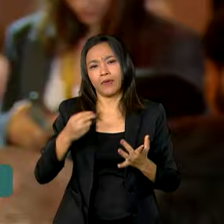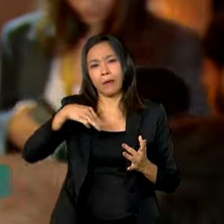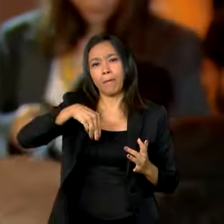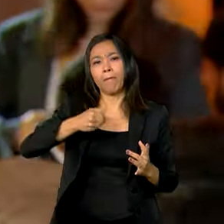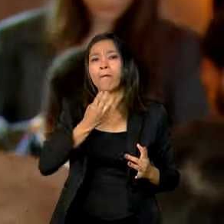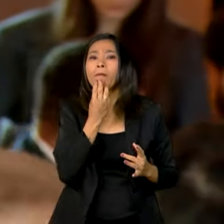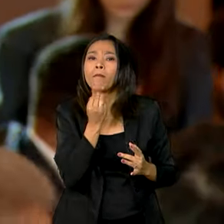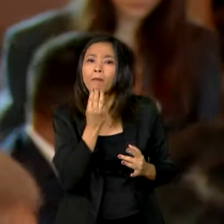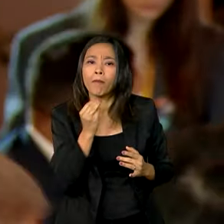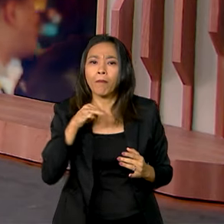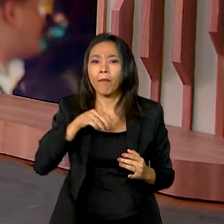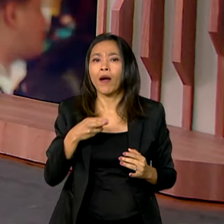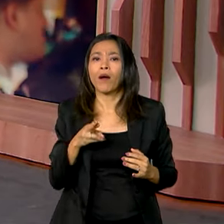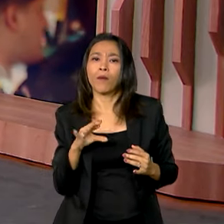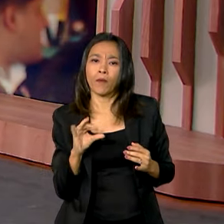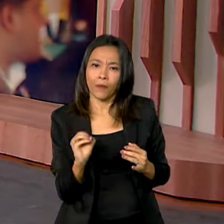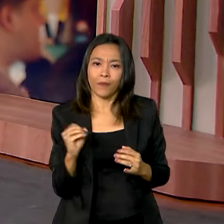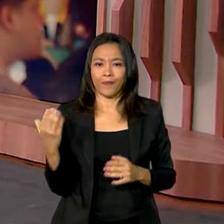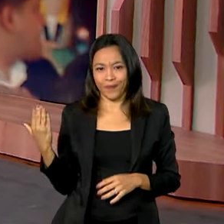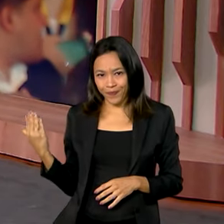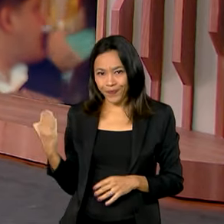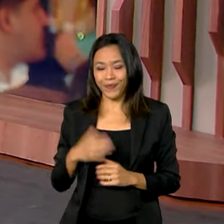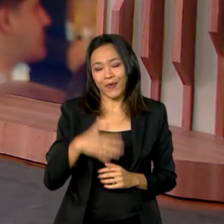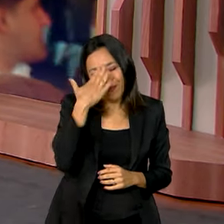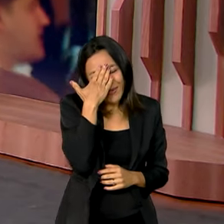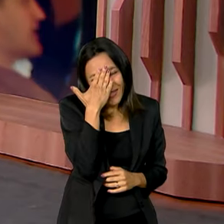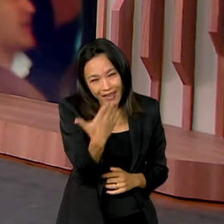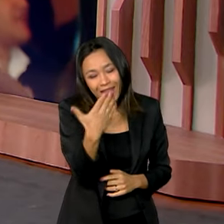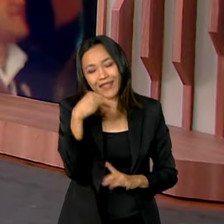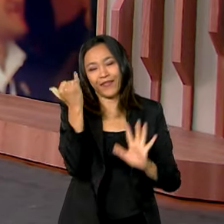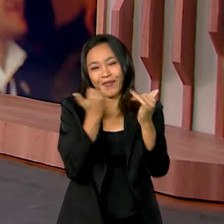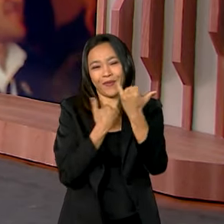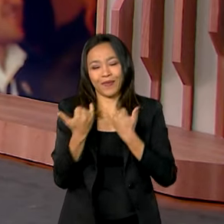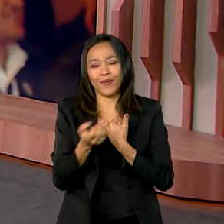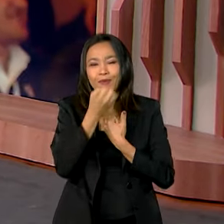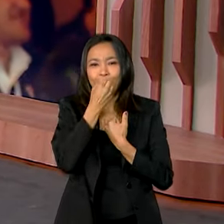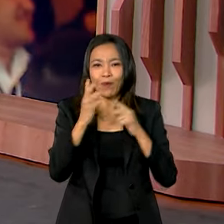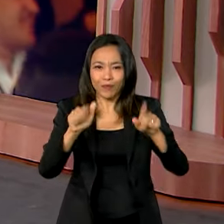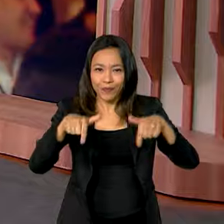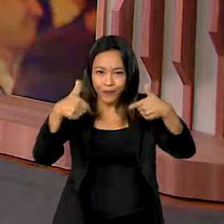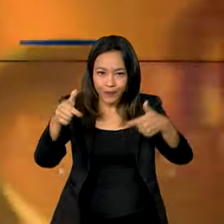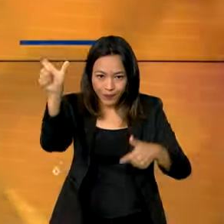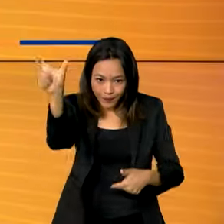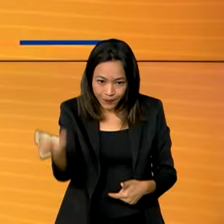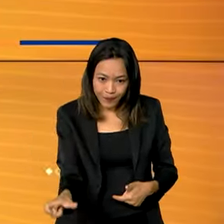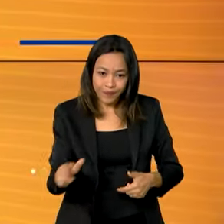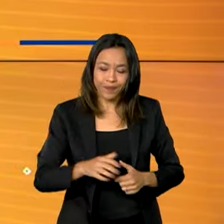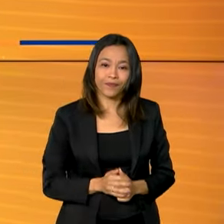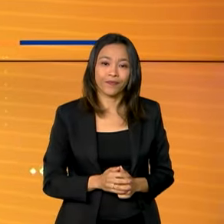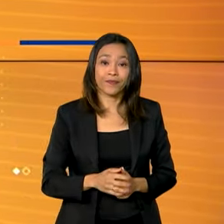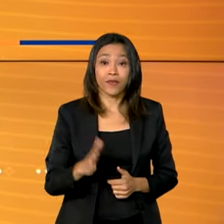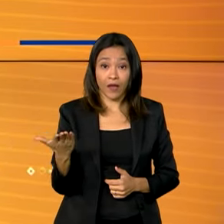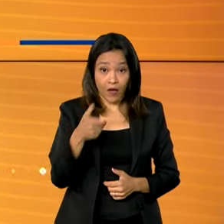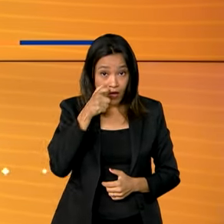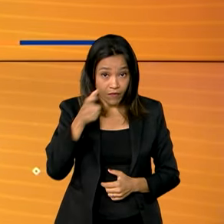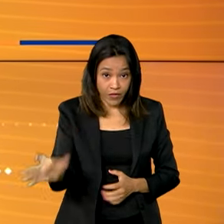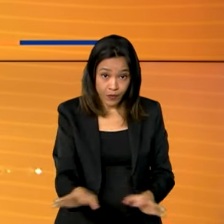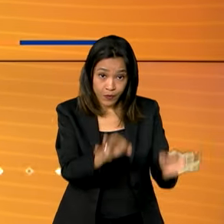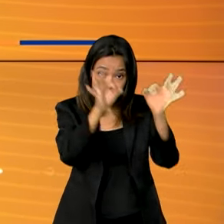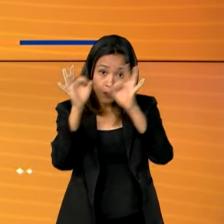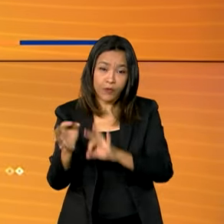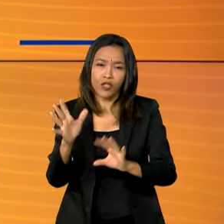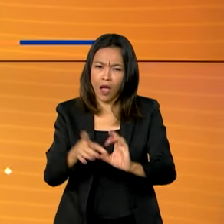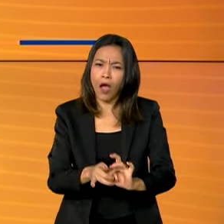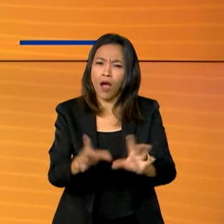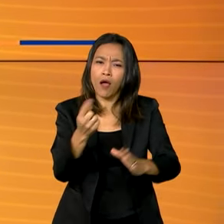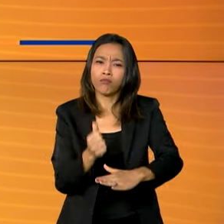Vanessa. Volto com você no estúdio. Ok, Jéssica. Obrigada pelas informações. Bom trabalho para você. Veja a seguir, autorizado repasse